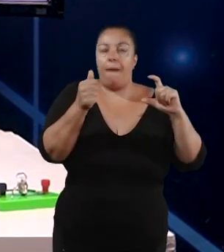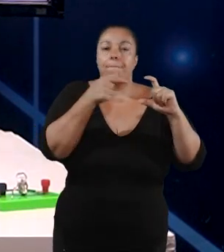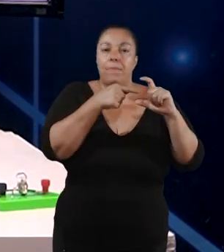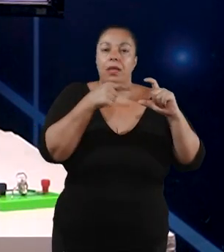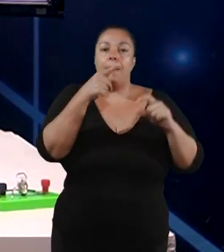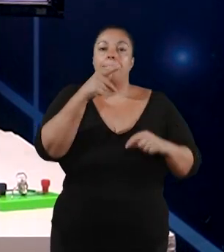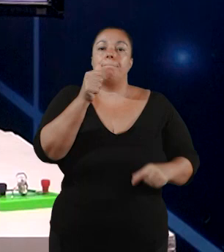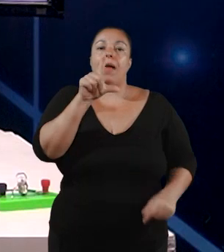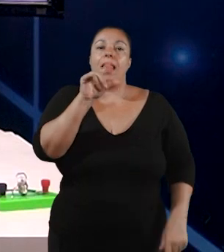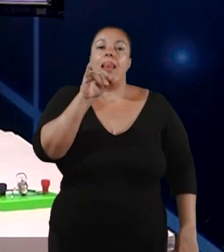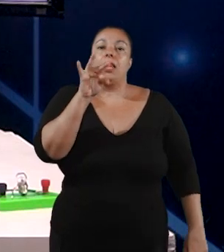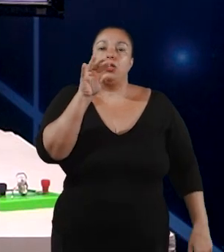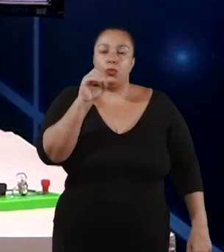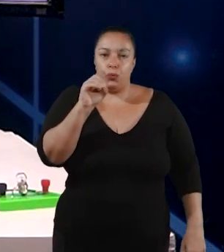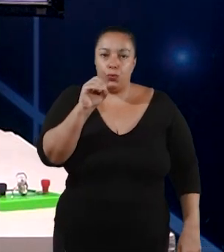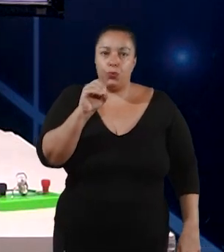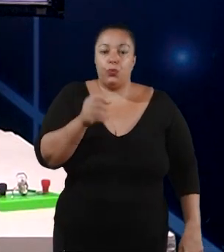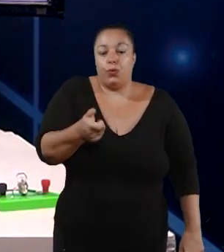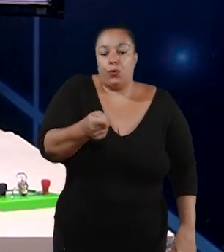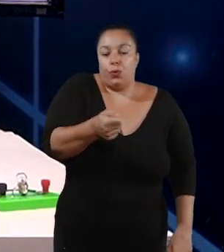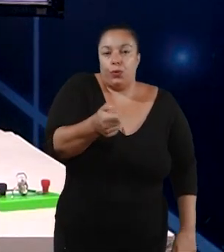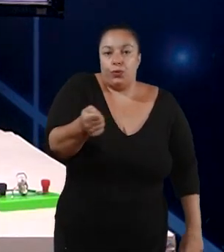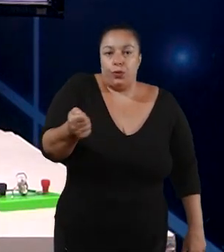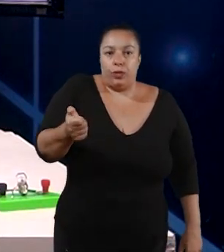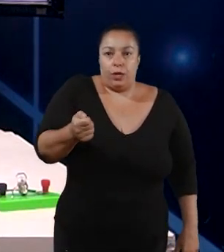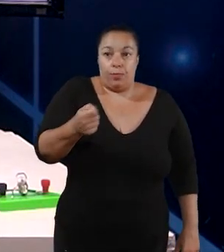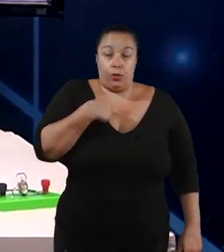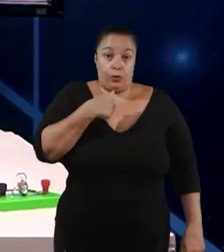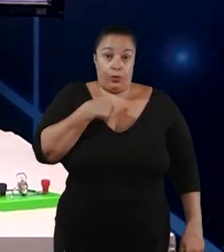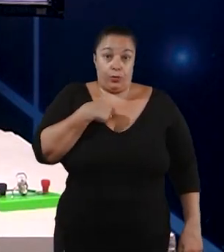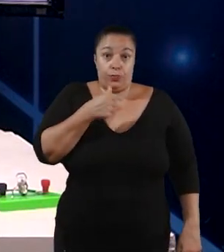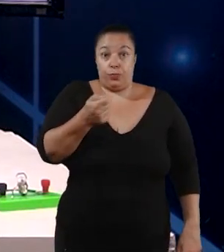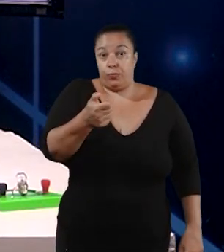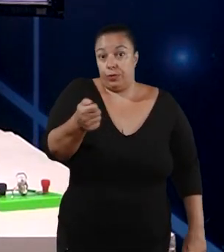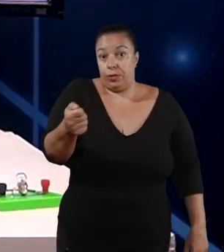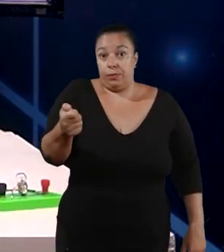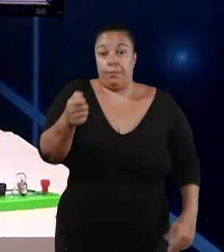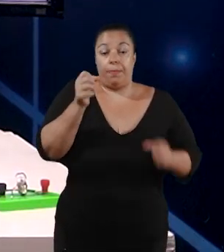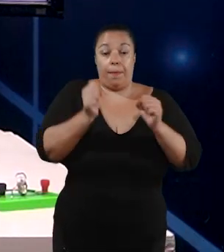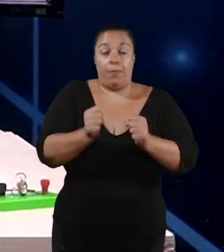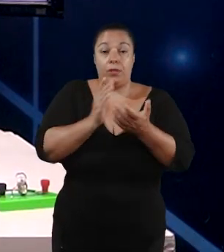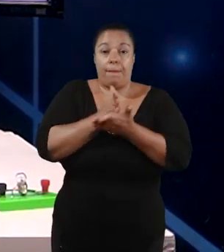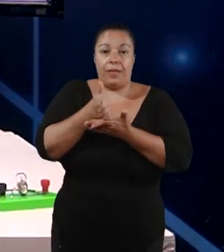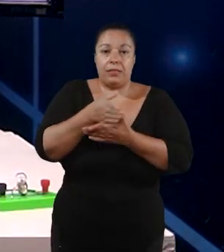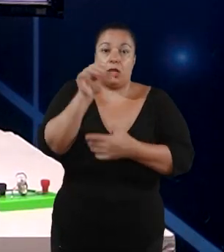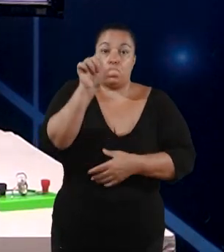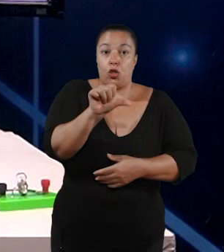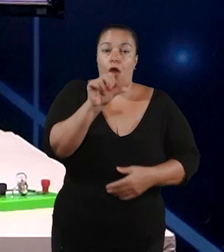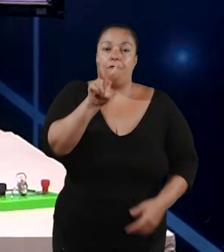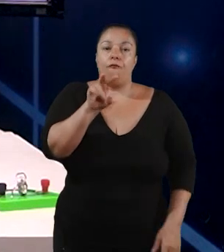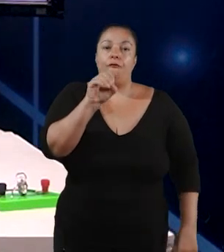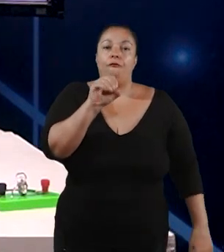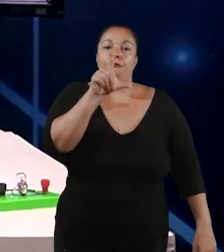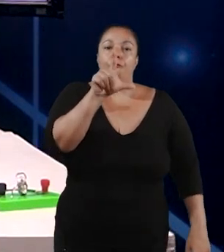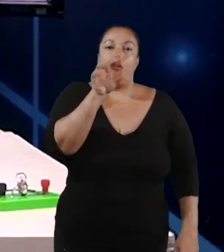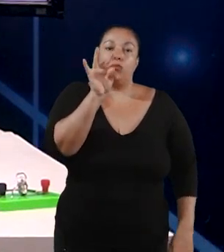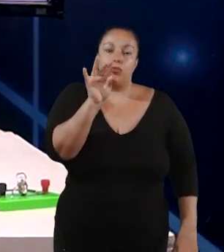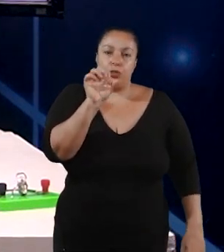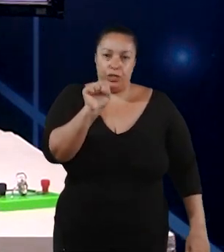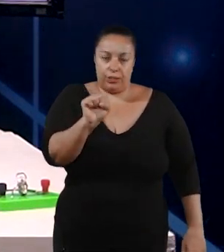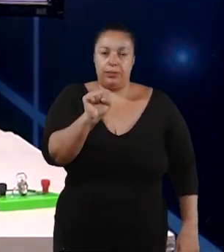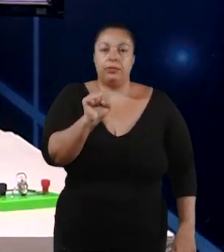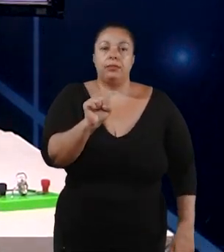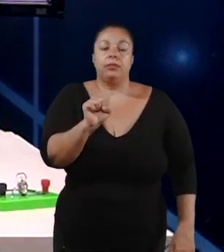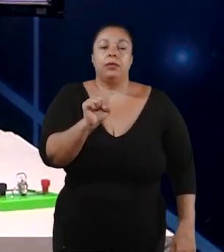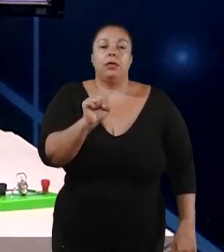usada nesses controles remotos que eu estou usando aqui para poder passar. Tem a pilha de 9 volts, que em alguns casos que usa, e tem